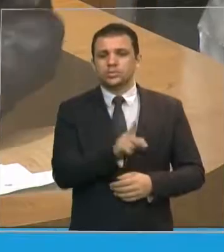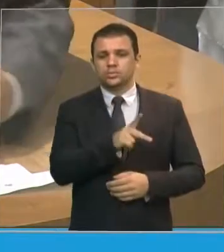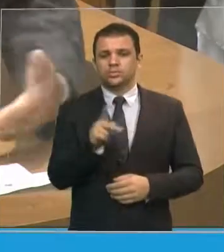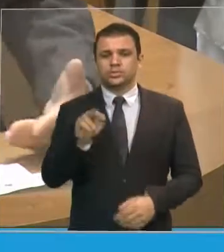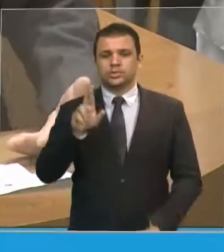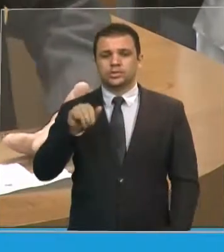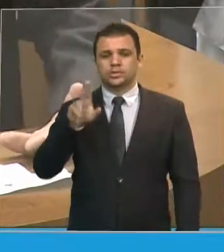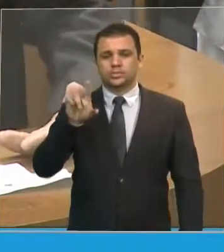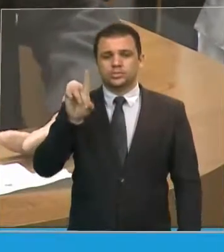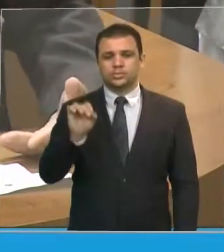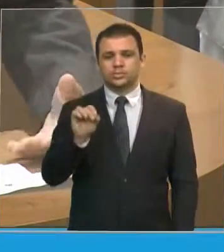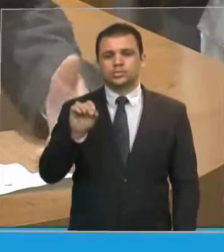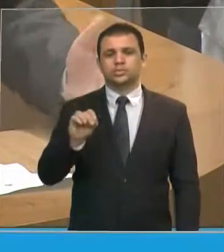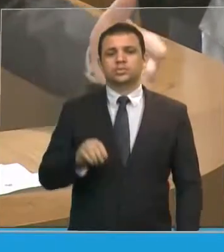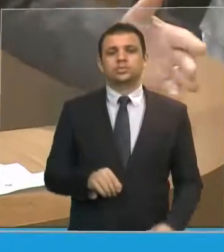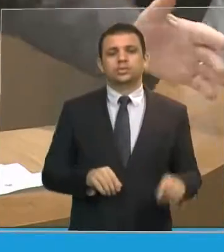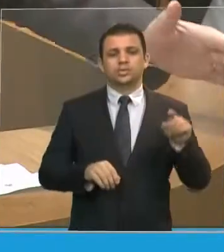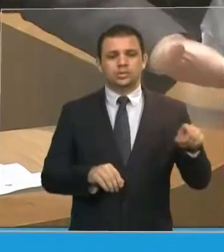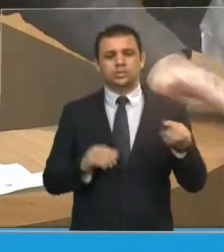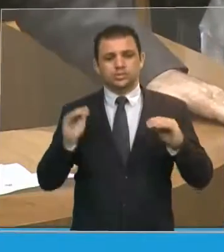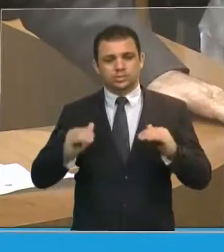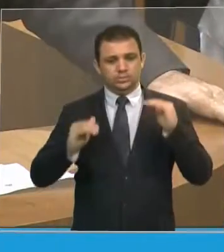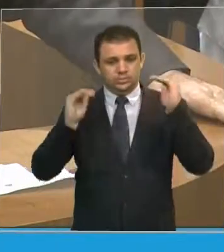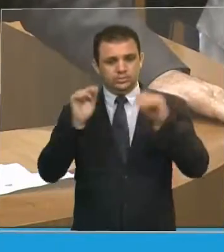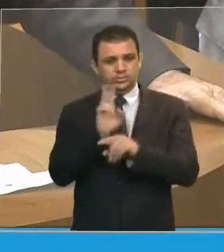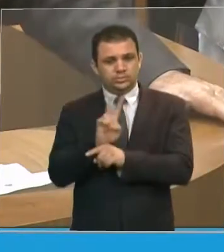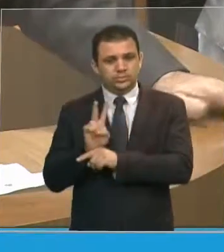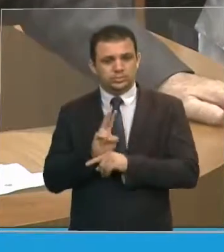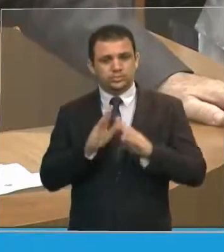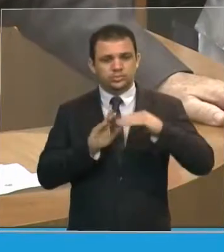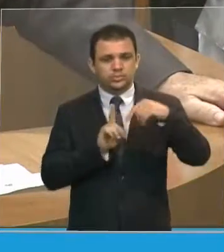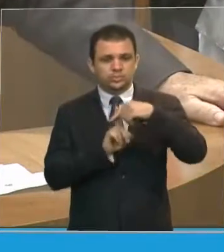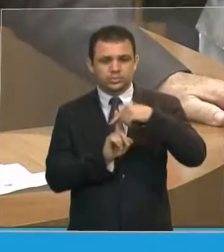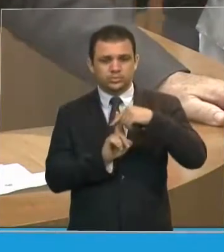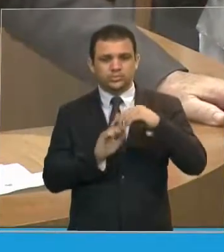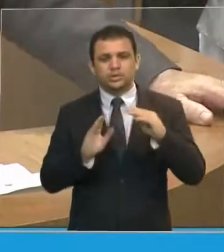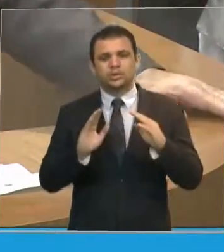Figueiredo, superintendente da nossa escola bíblica dominical,